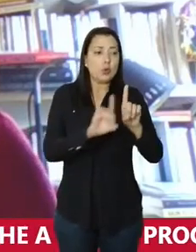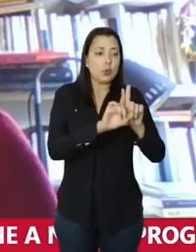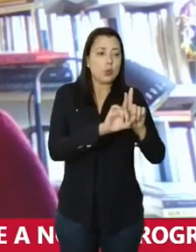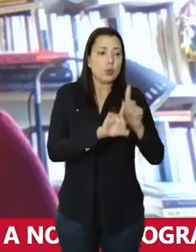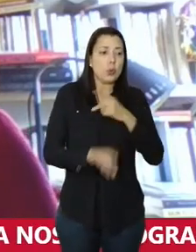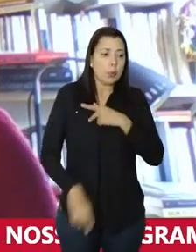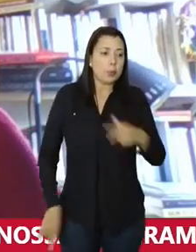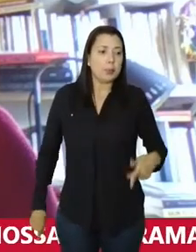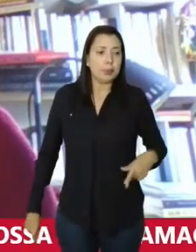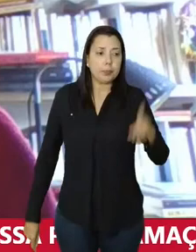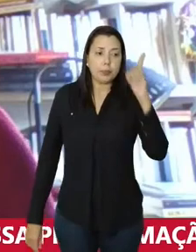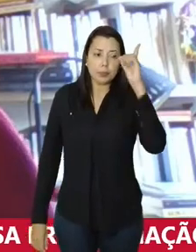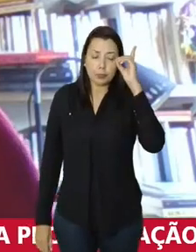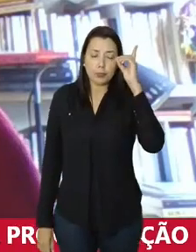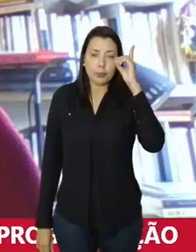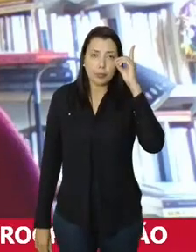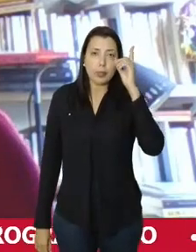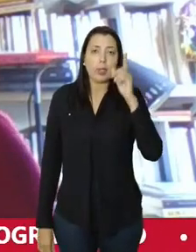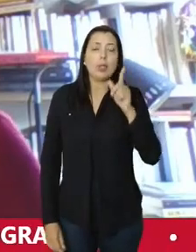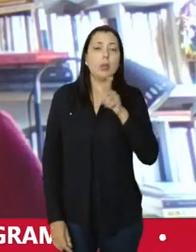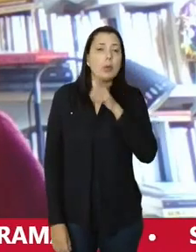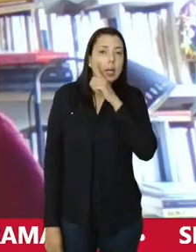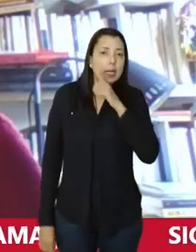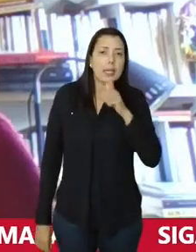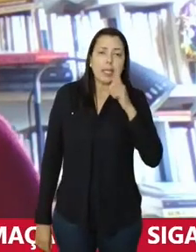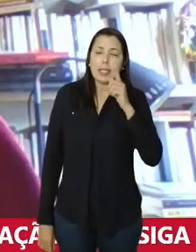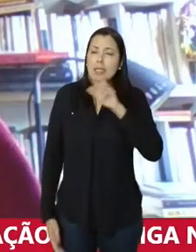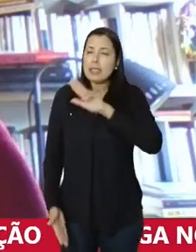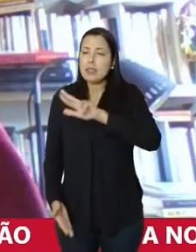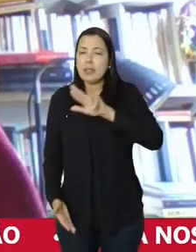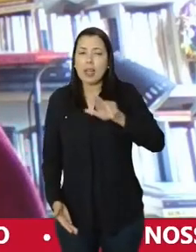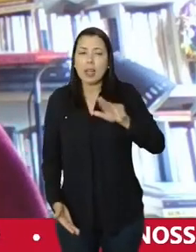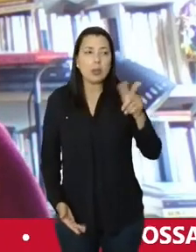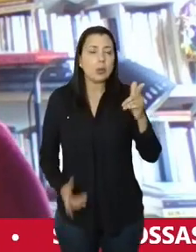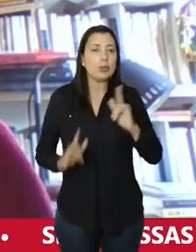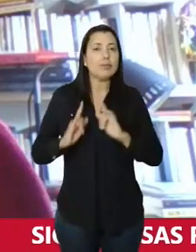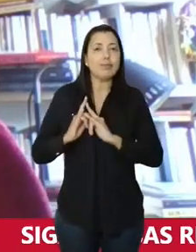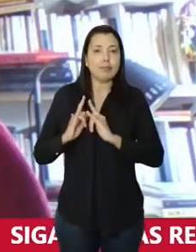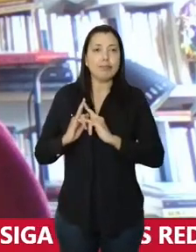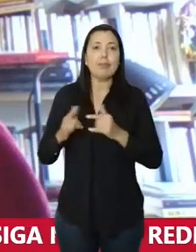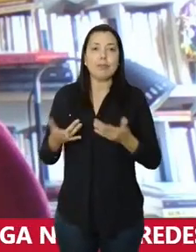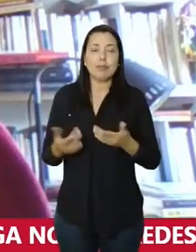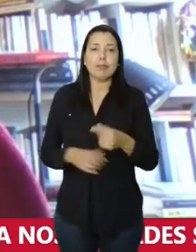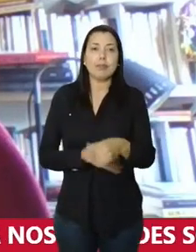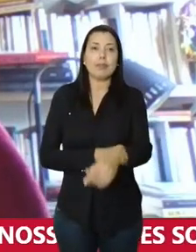dela, junto com a Gleisi, com várias outras companheiras.